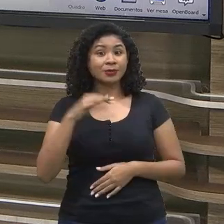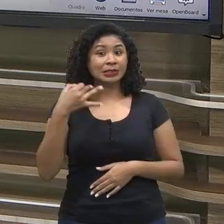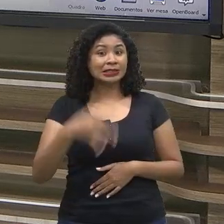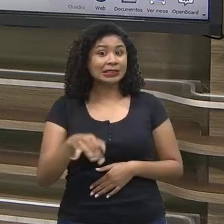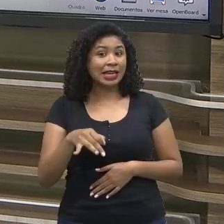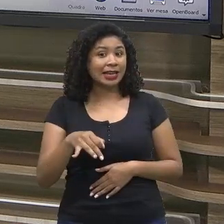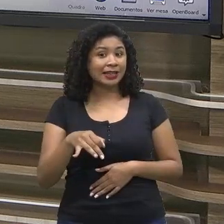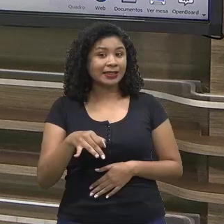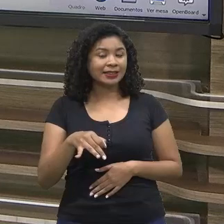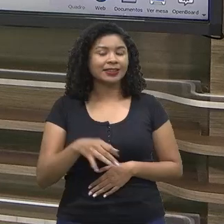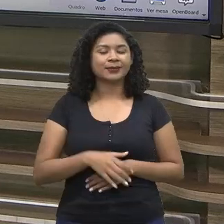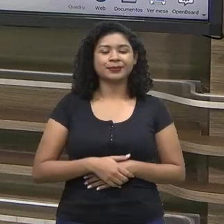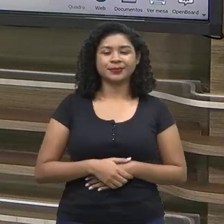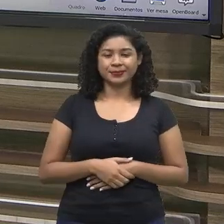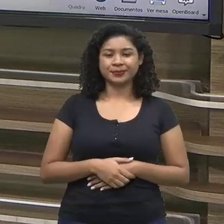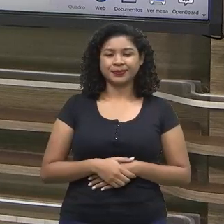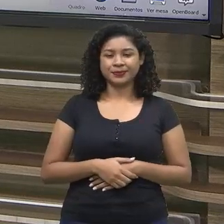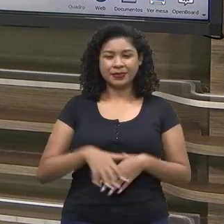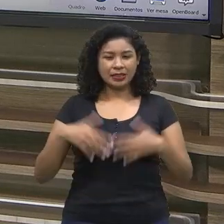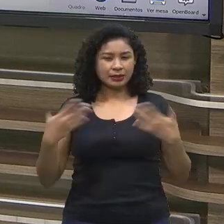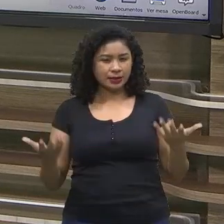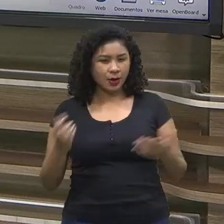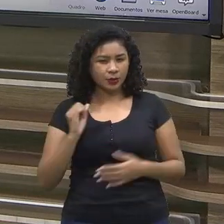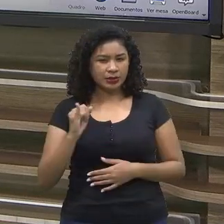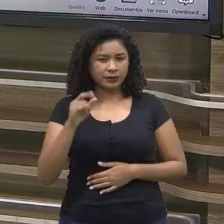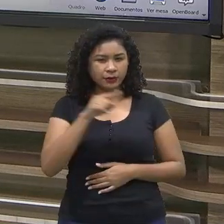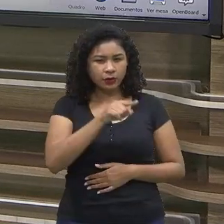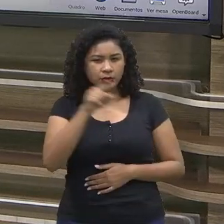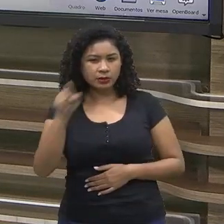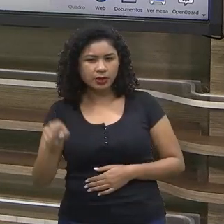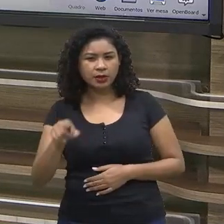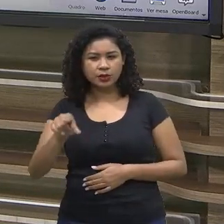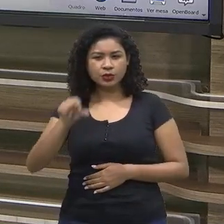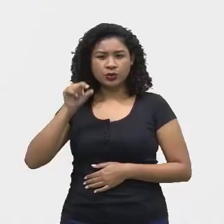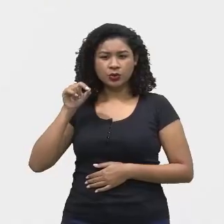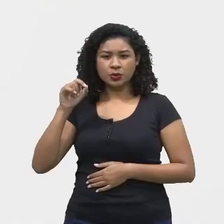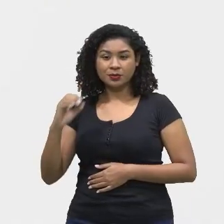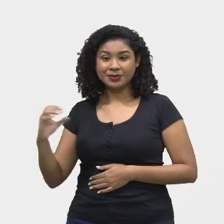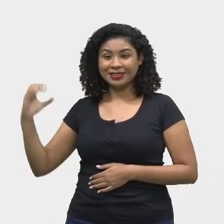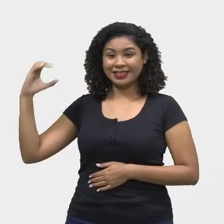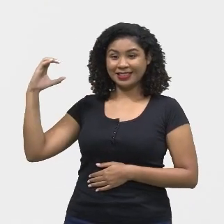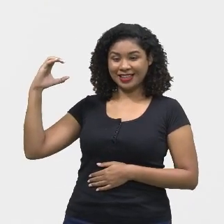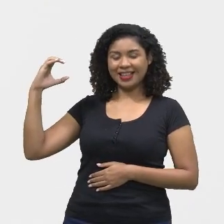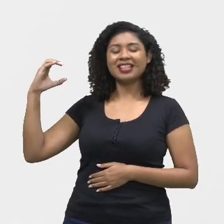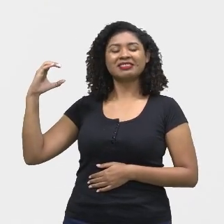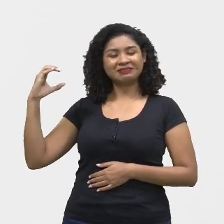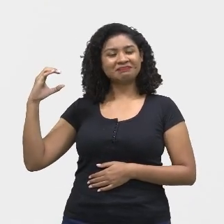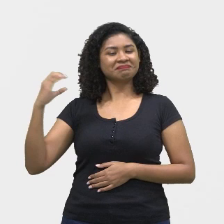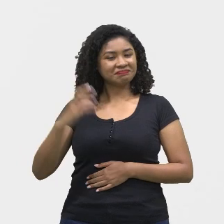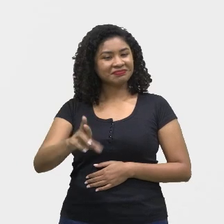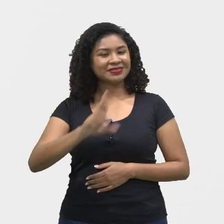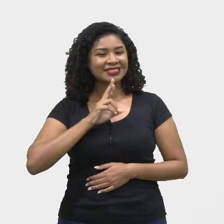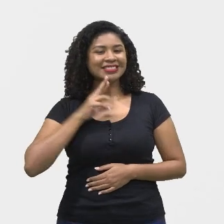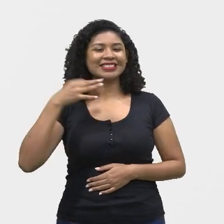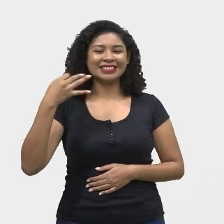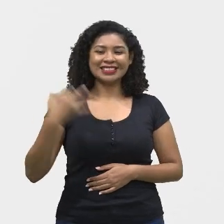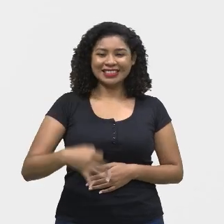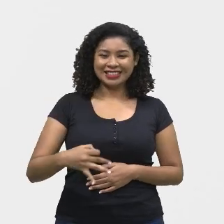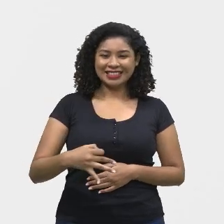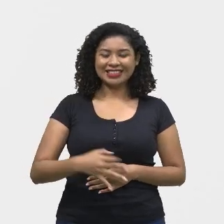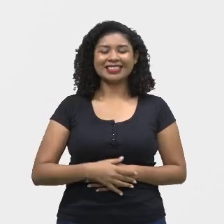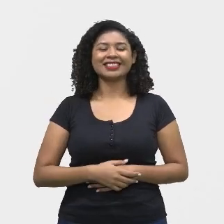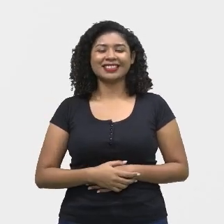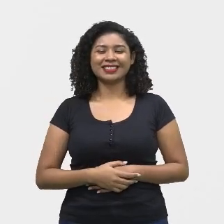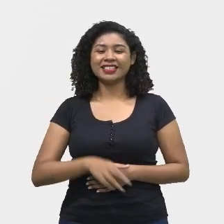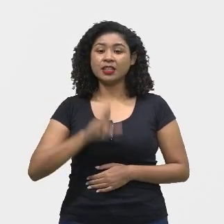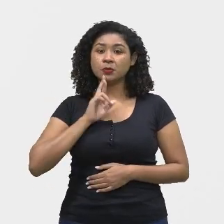correta? Então é o seguinte: quem escolheu a letra C acertou, pessoal. Olha lá, a